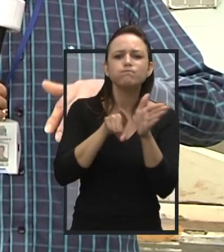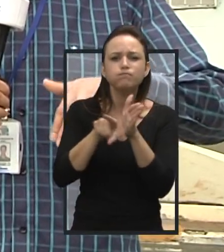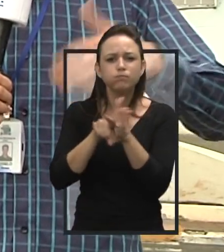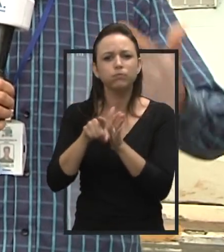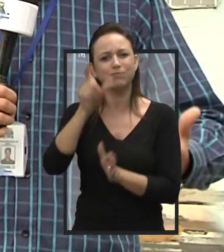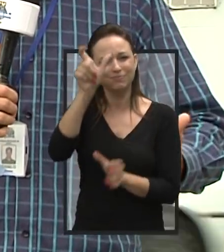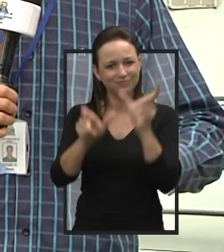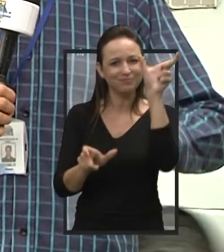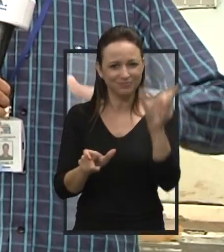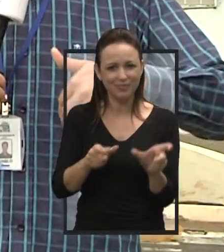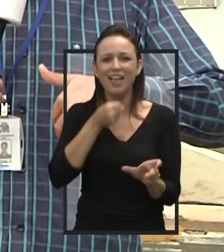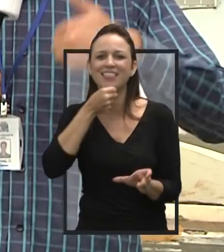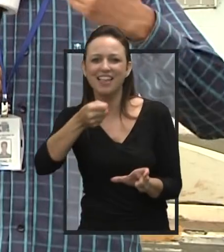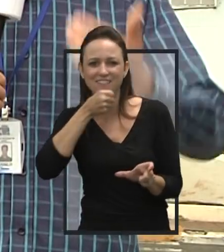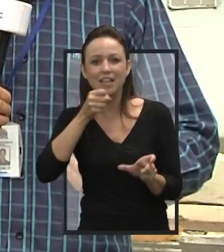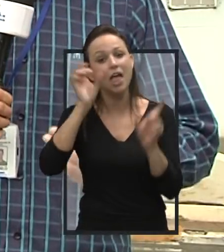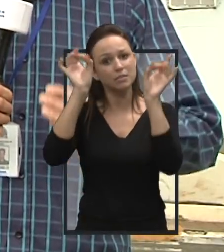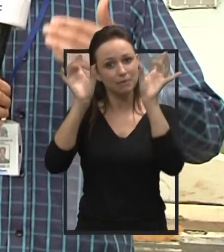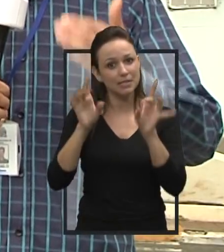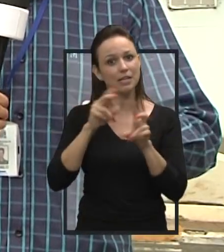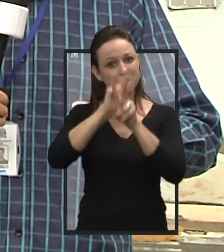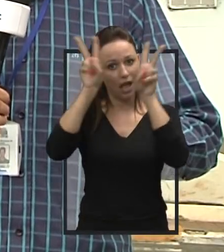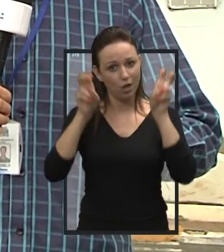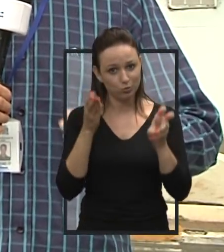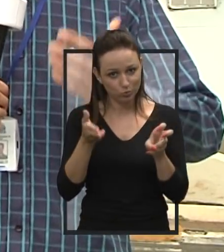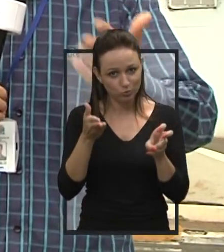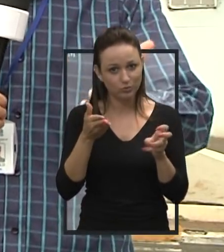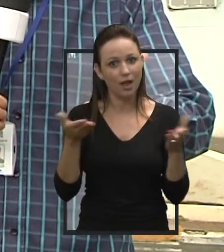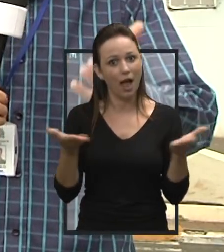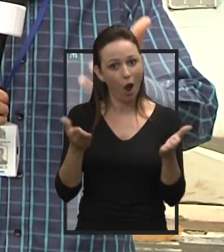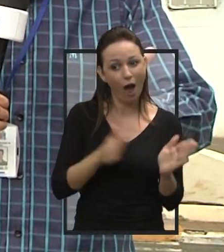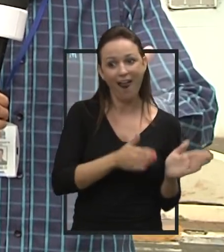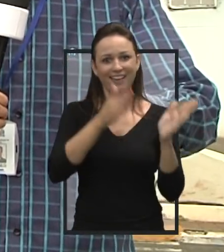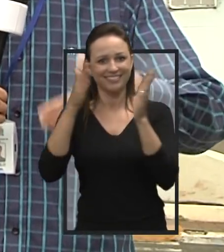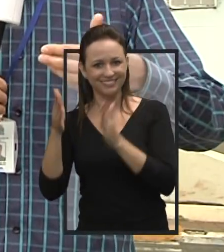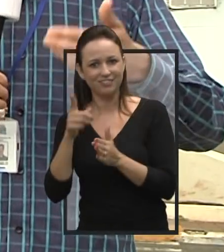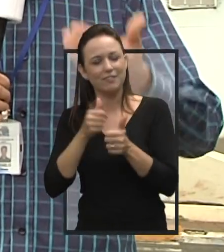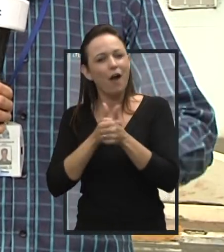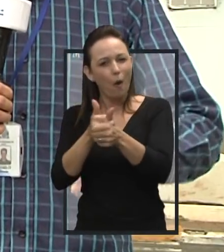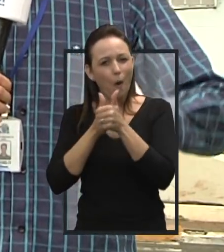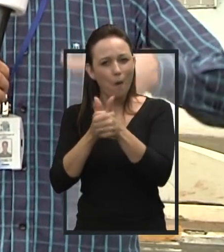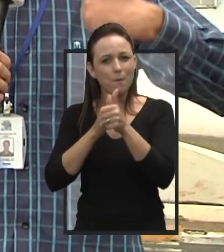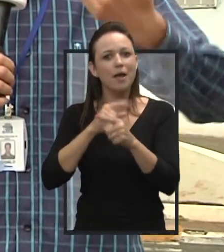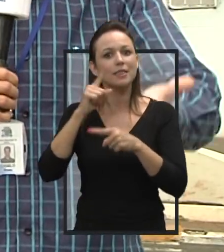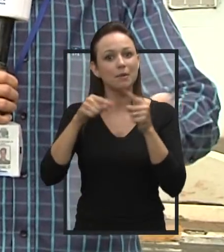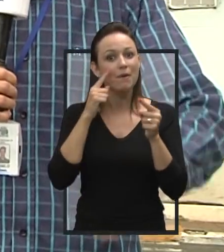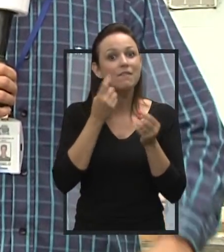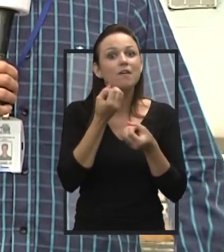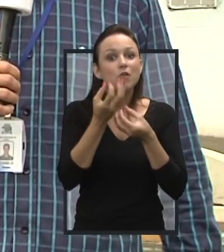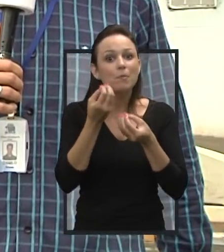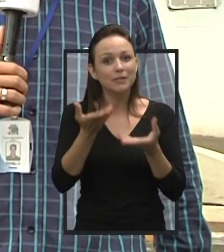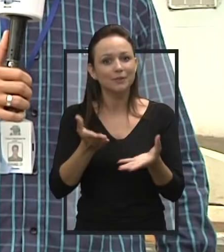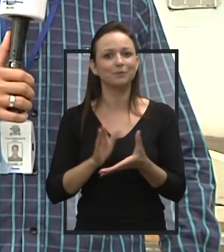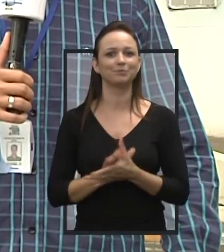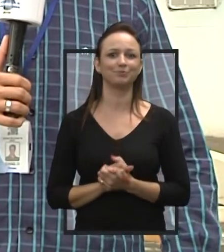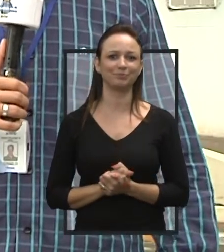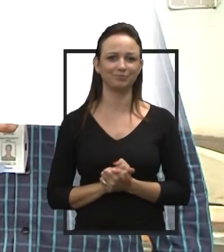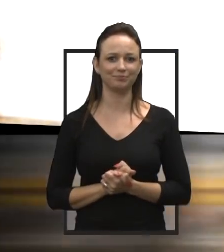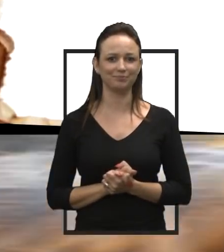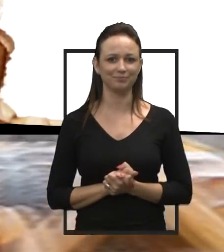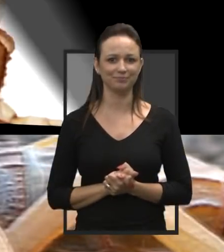entrevistados desta matéria, que são especialistas no assunto. Confira a seguir e, se possível, repasse essas